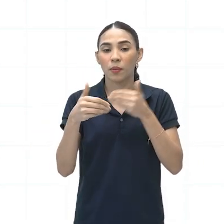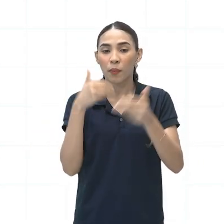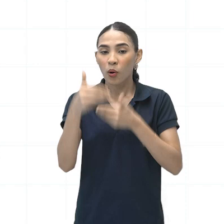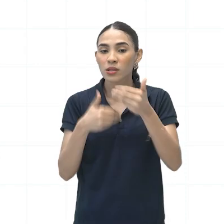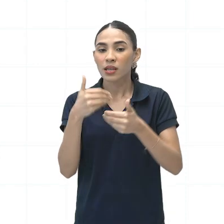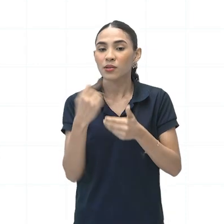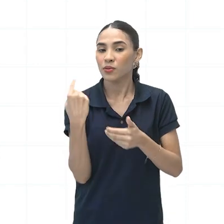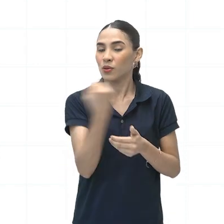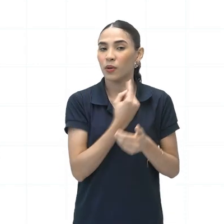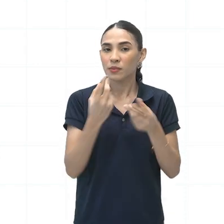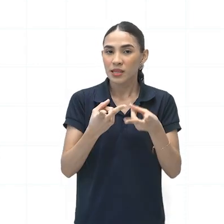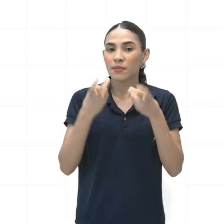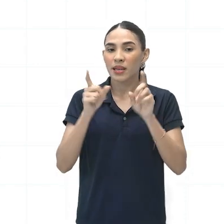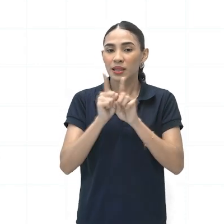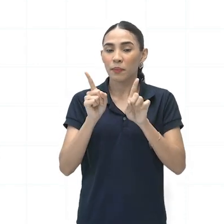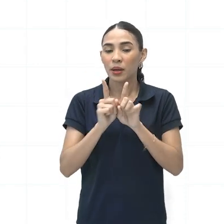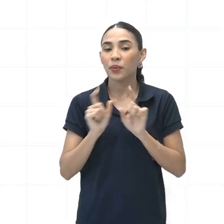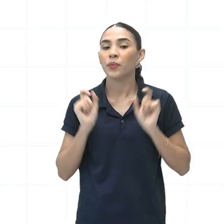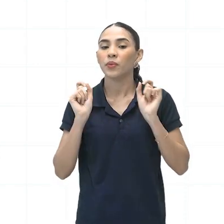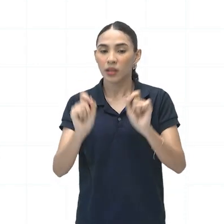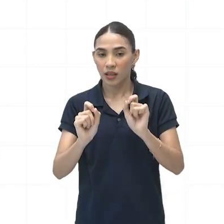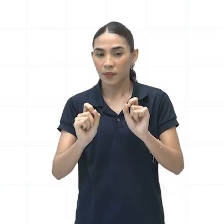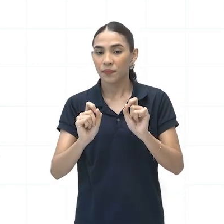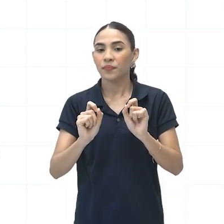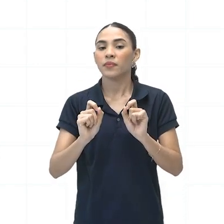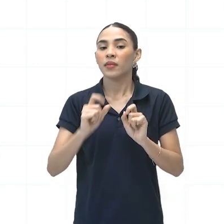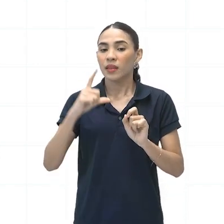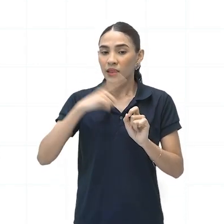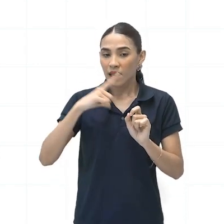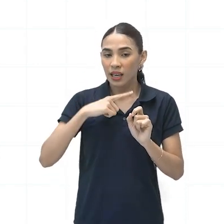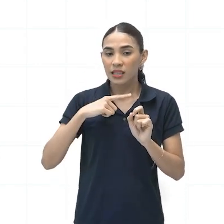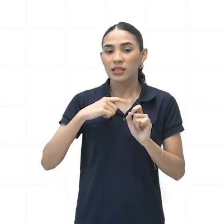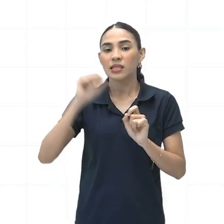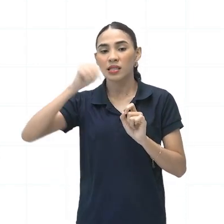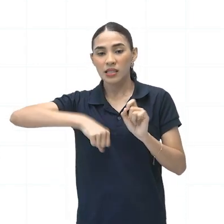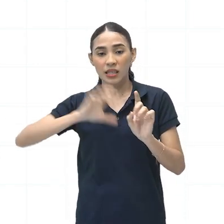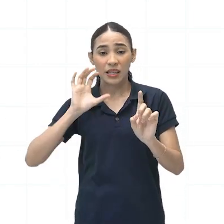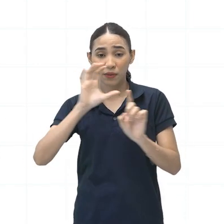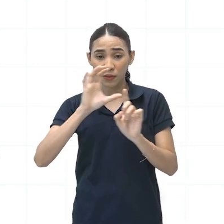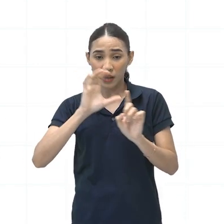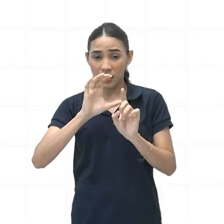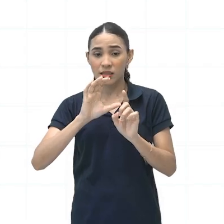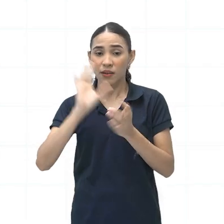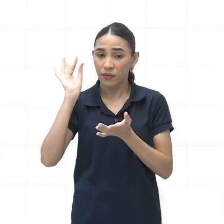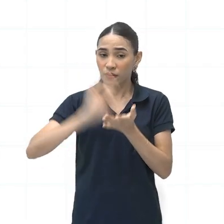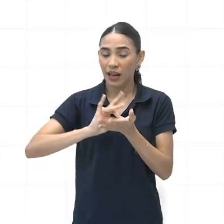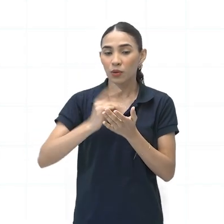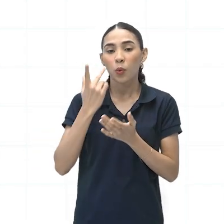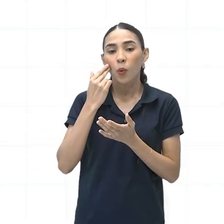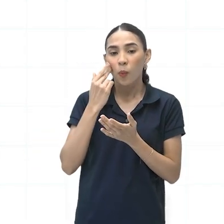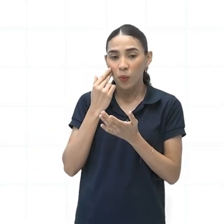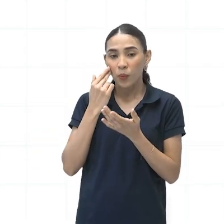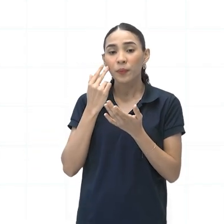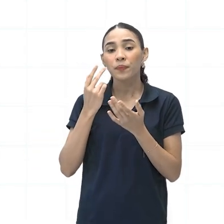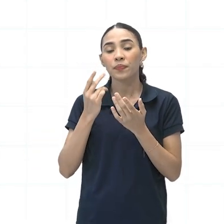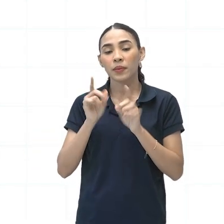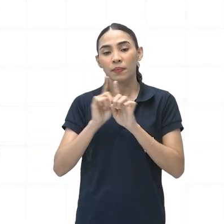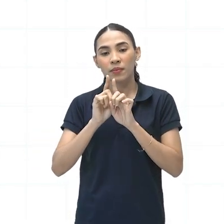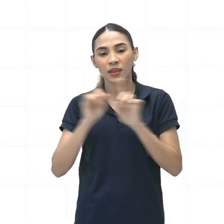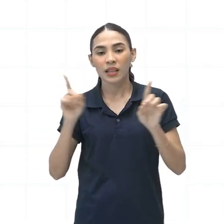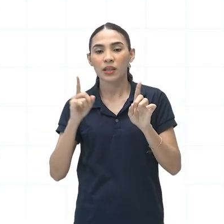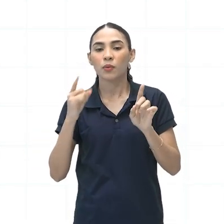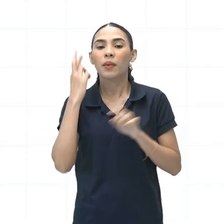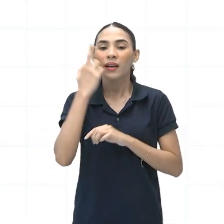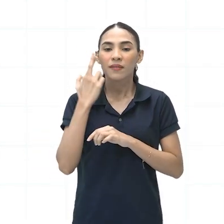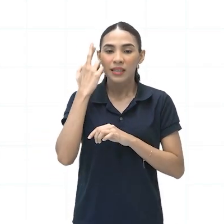processo, é que a gente vai observar aqui há, sim, o retrato desses fatos comuns no cotidiano em busca de